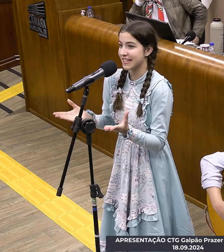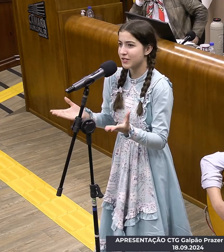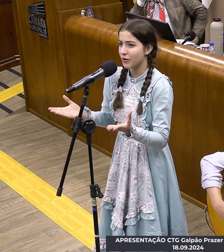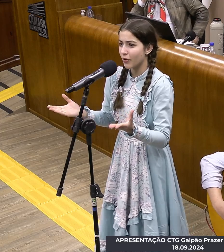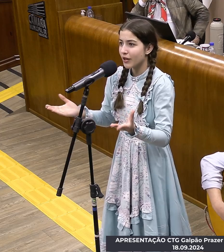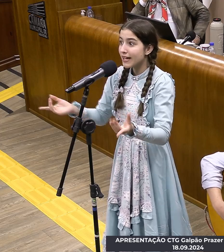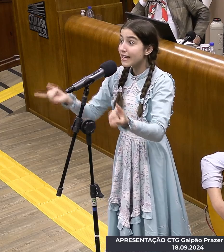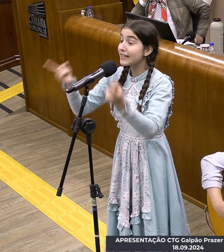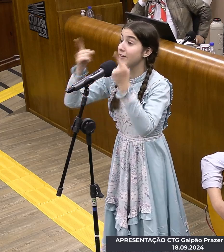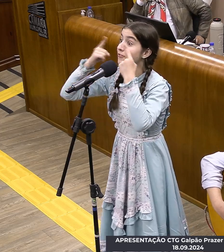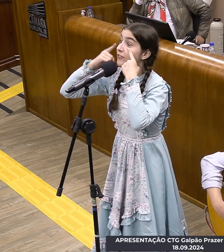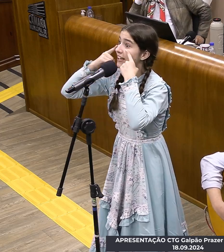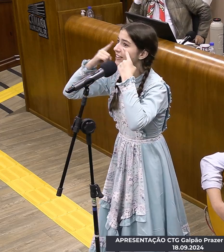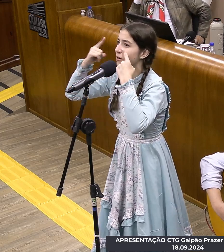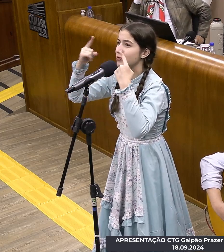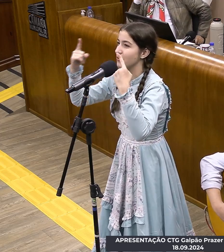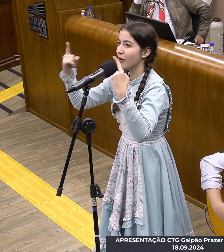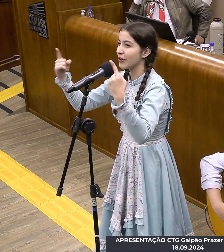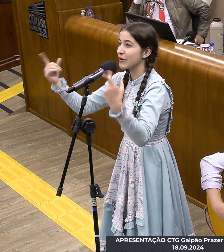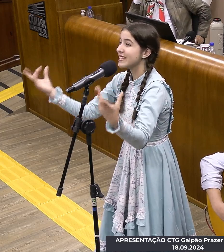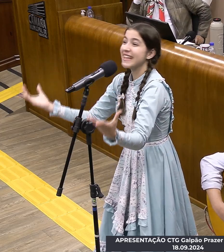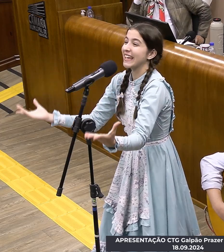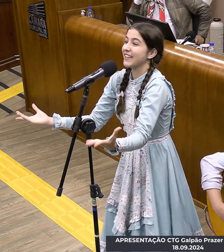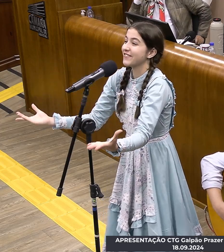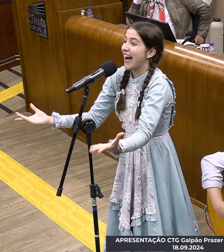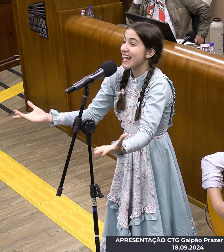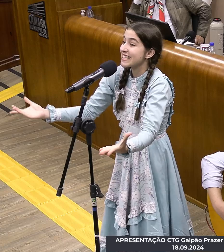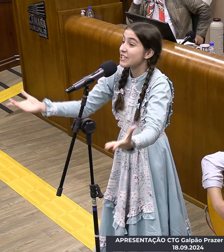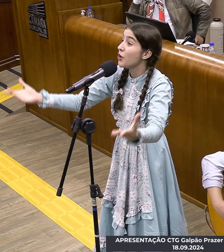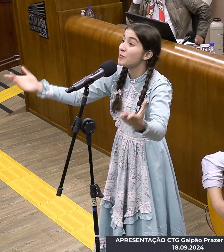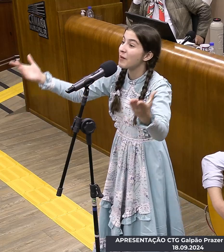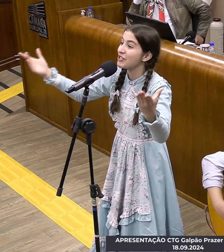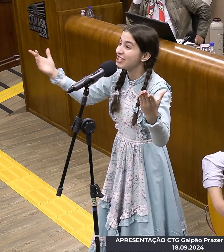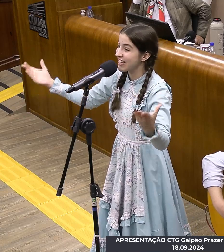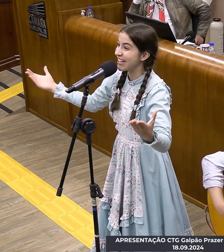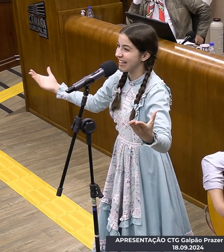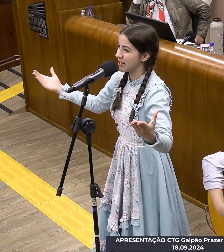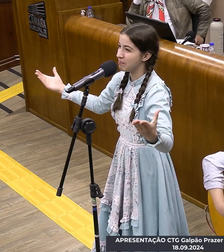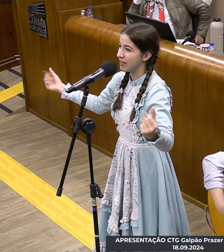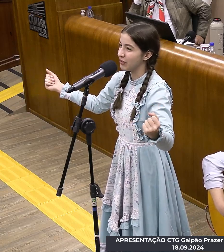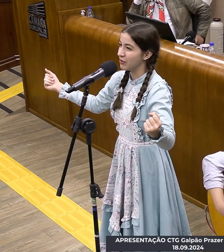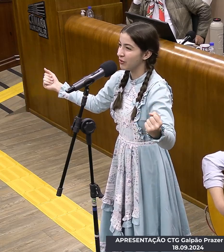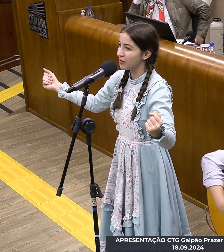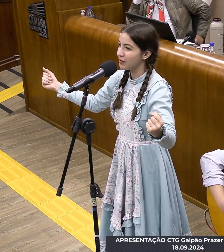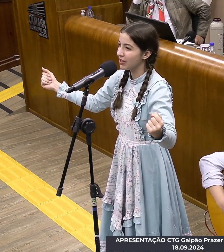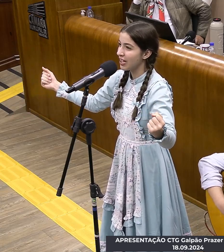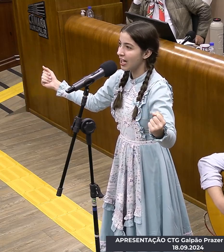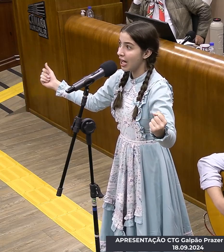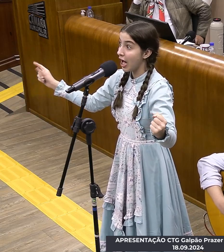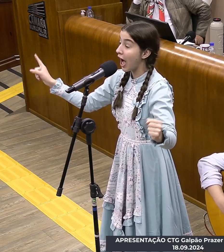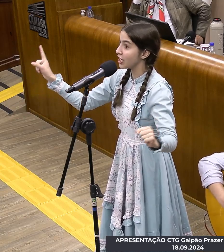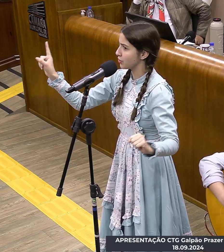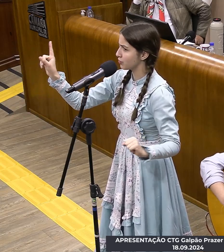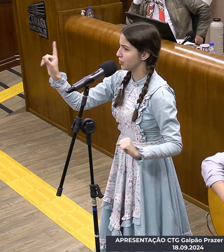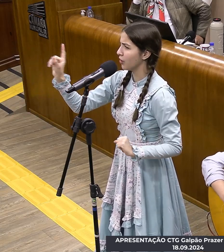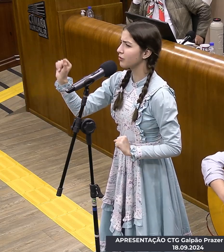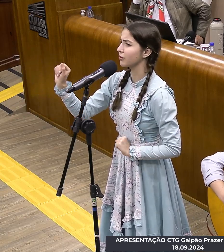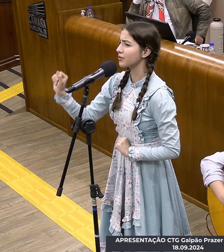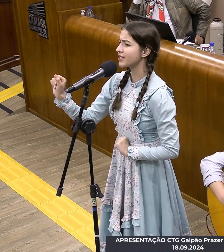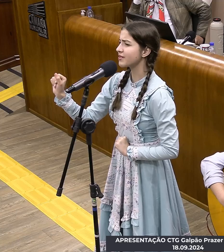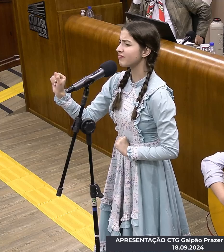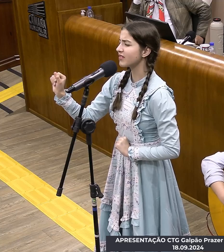É preciso que, frente aos olhos de quem faz uma bruxinha de pano, hajam